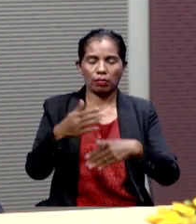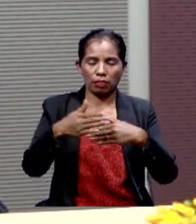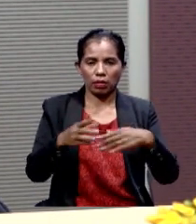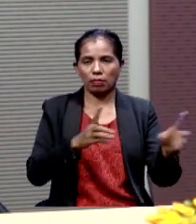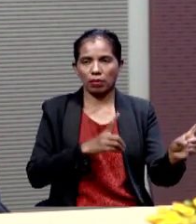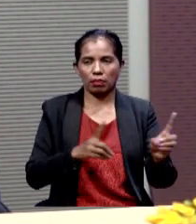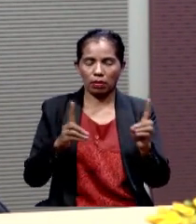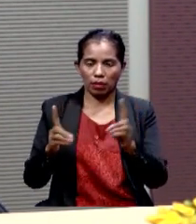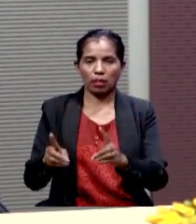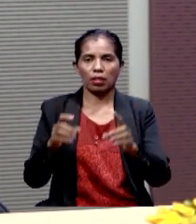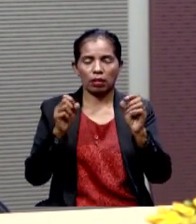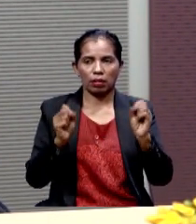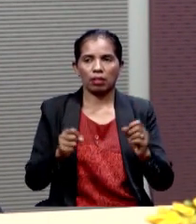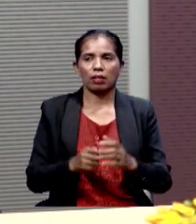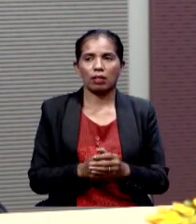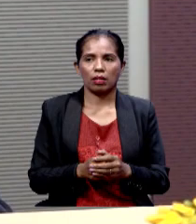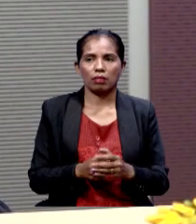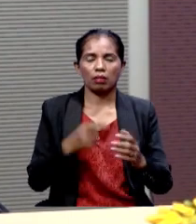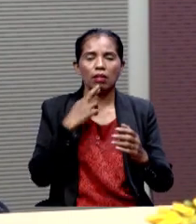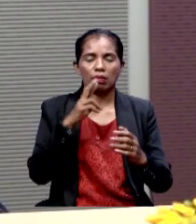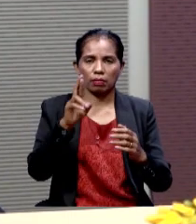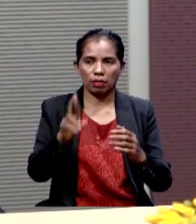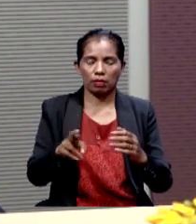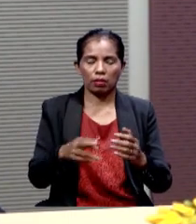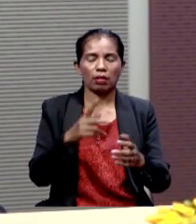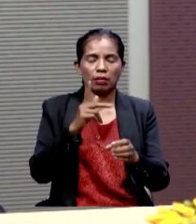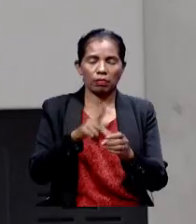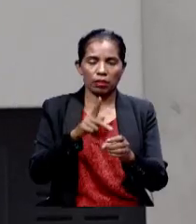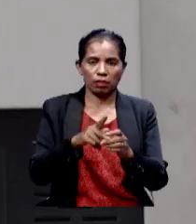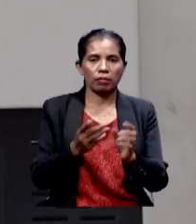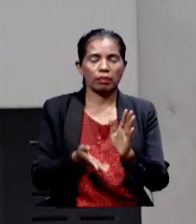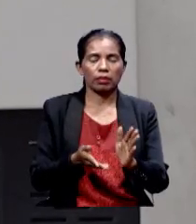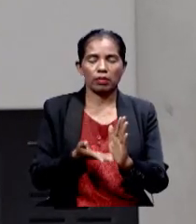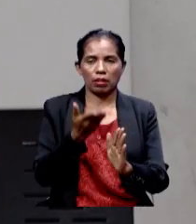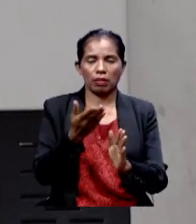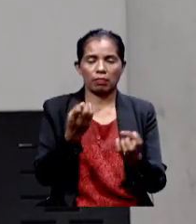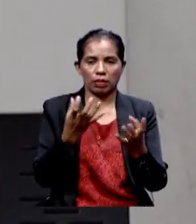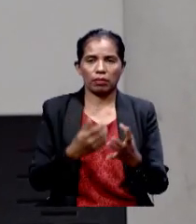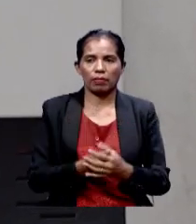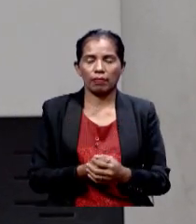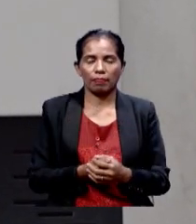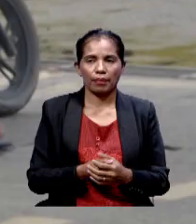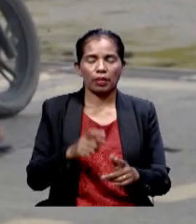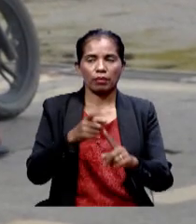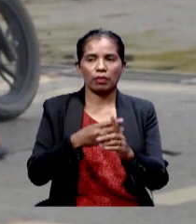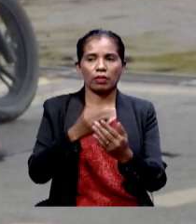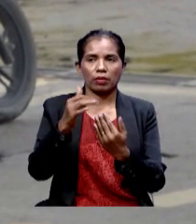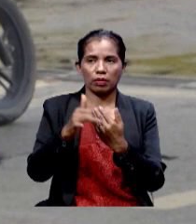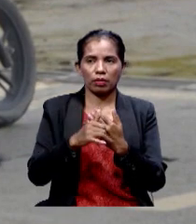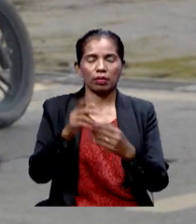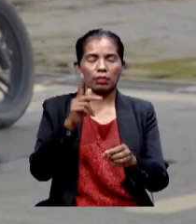implementam atu bele responde ba preso mina na mesma casa nem. E a início de fulano de julho, tinangne, mina e a